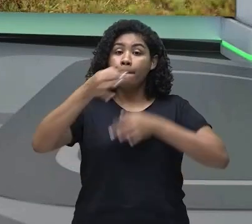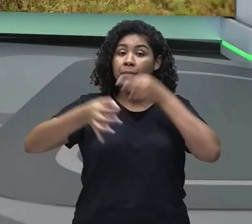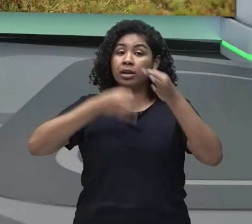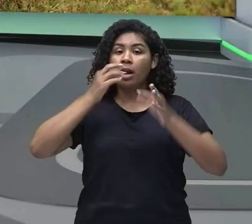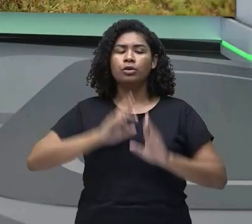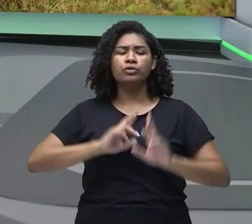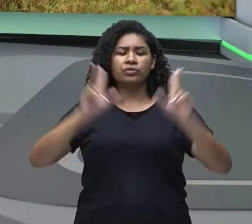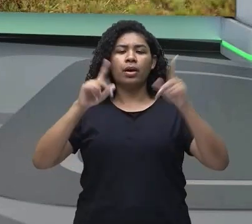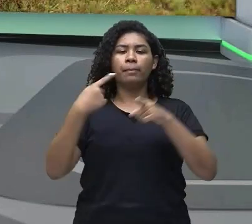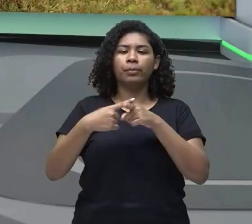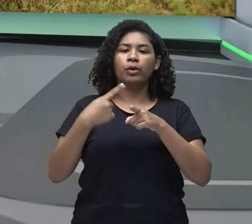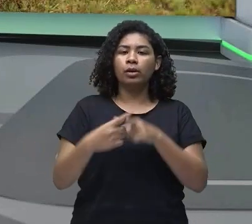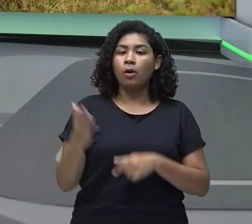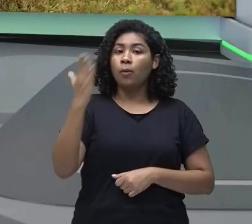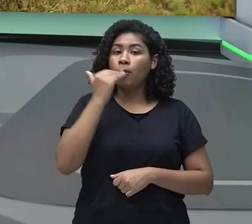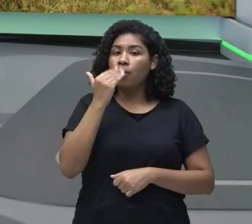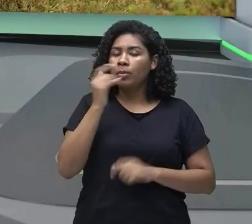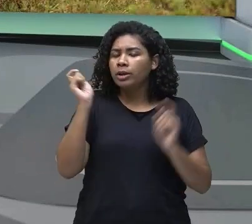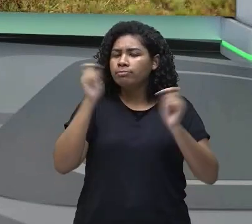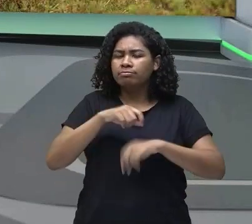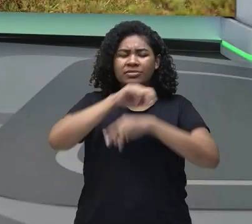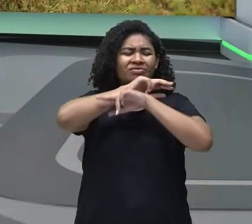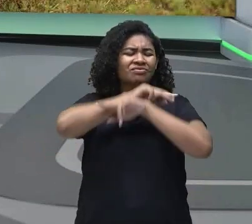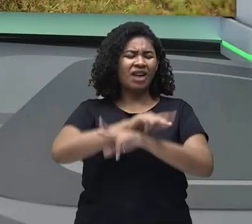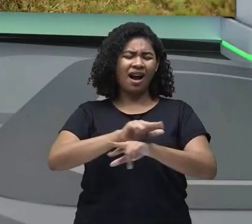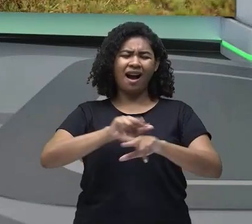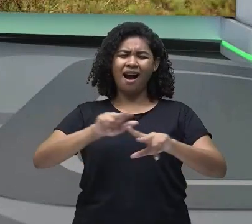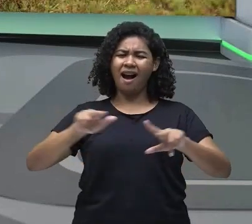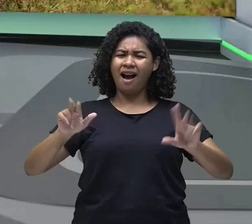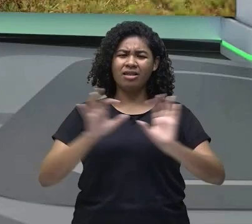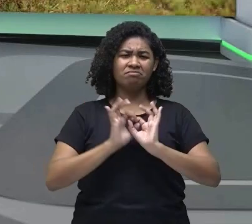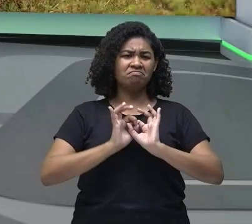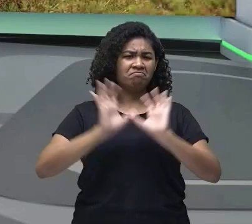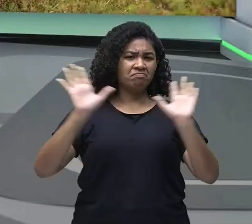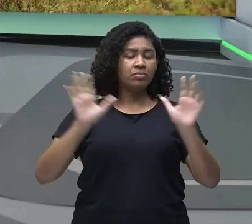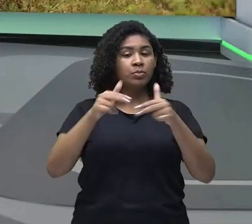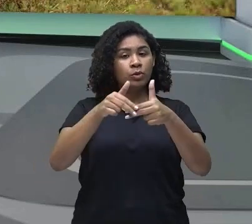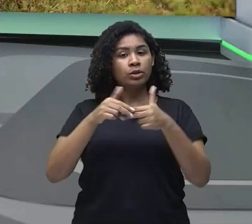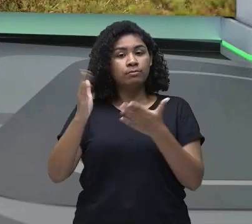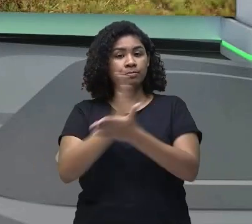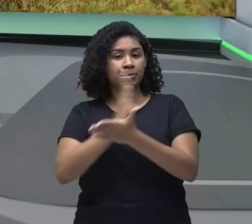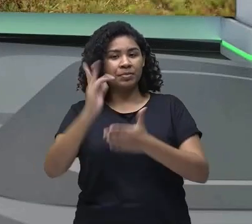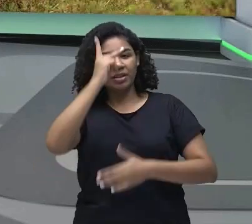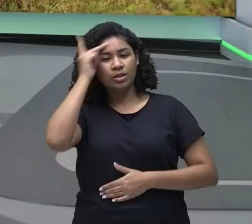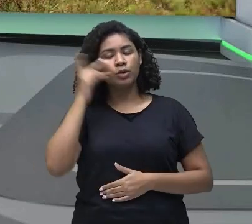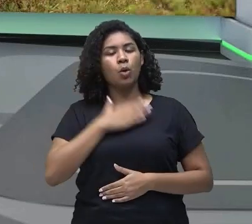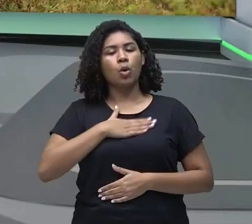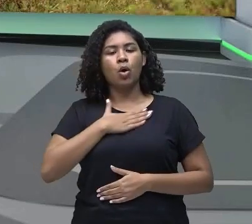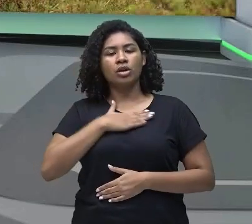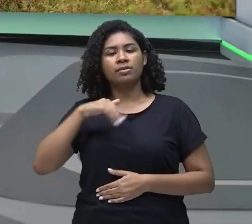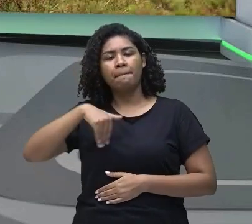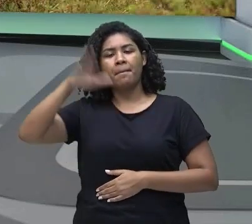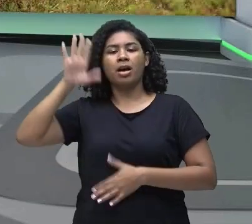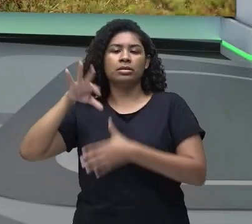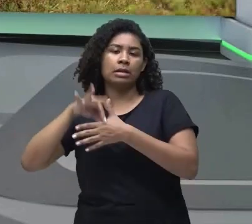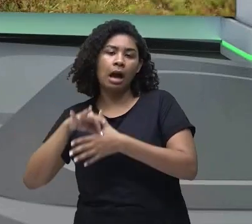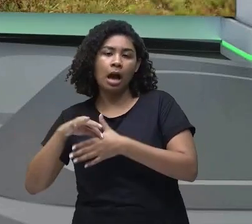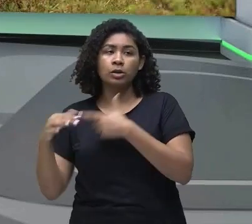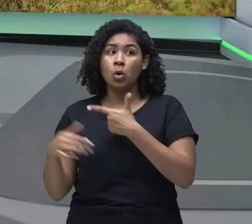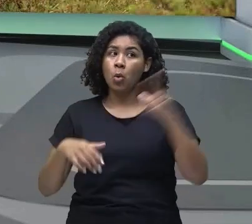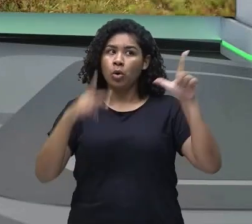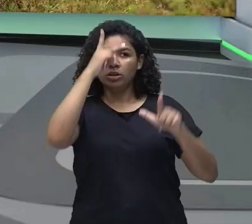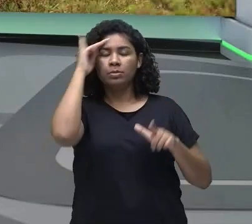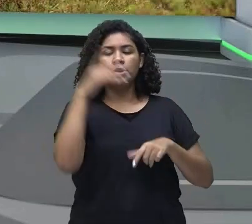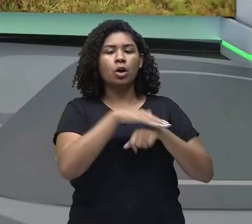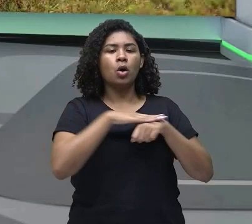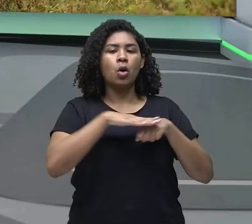Porque a nossa alimentação é vasta, né? Então, você também tem pessoas que gostam mais de consumir carne, outras